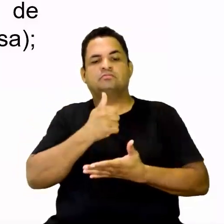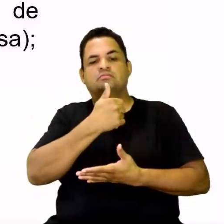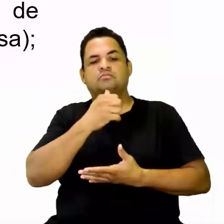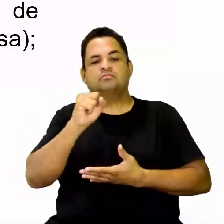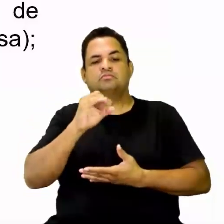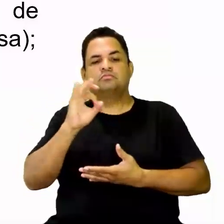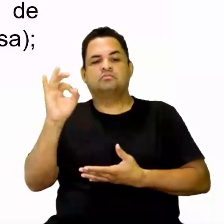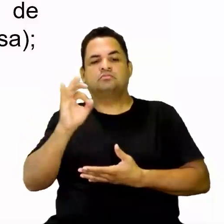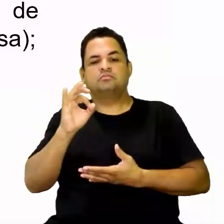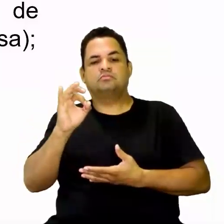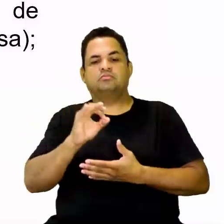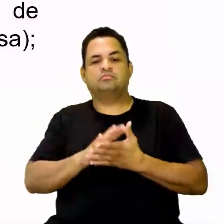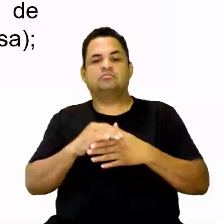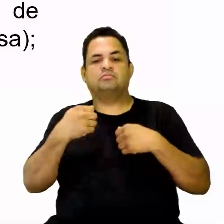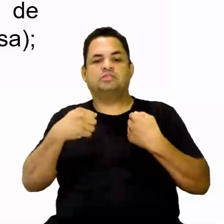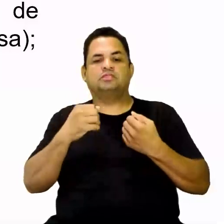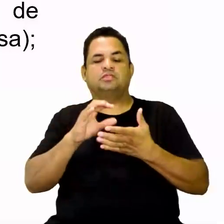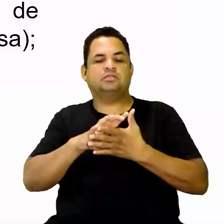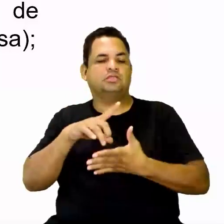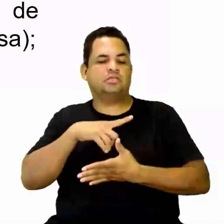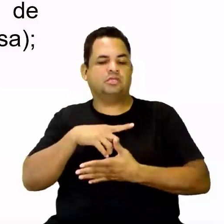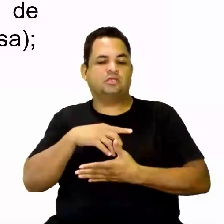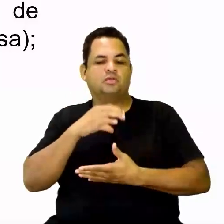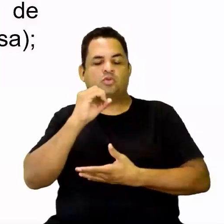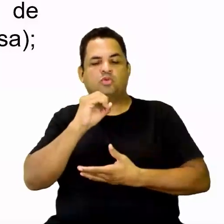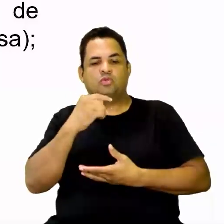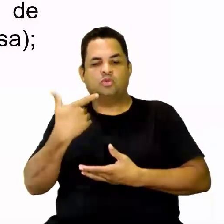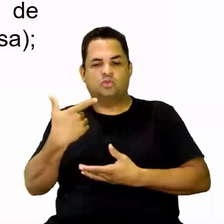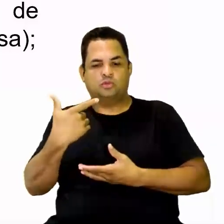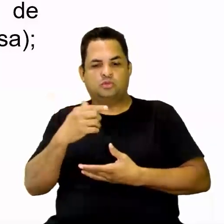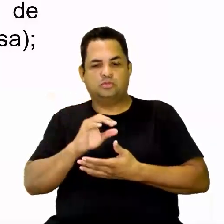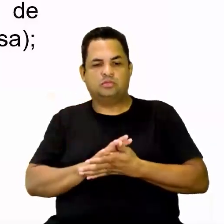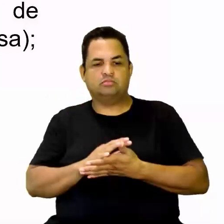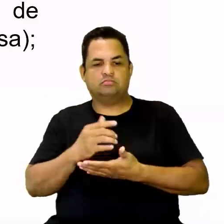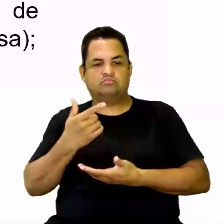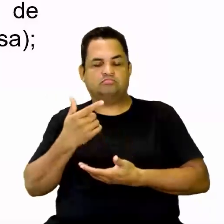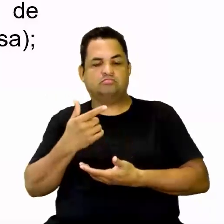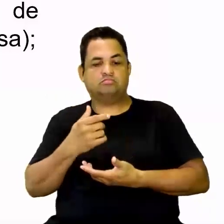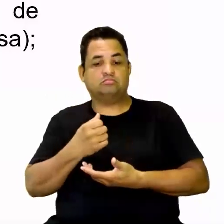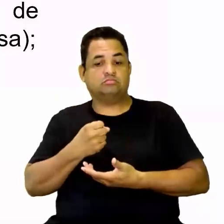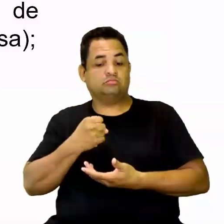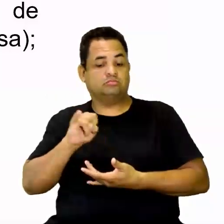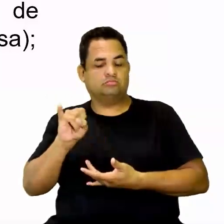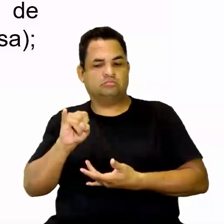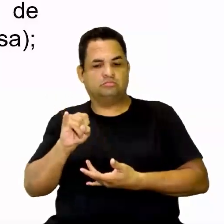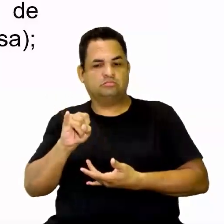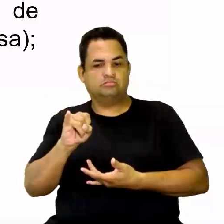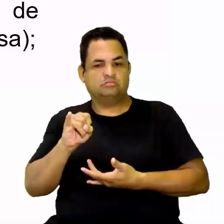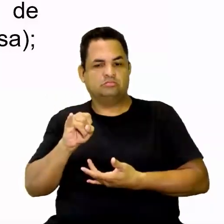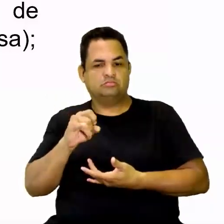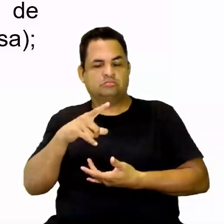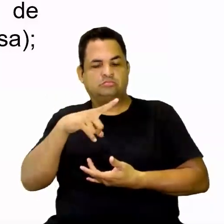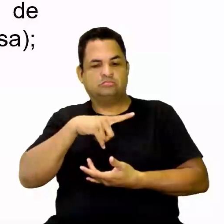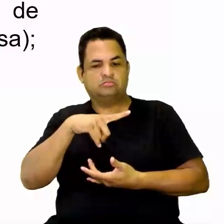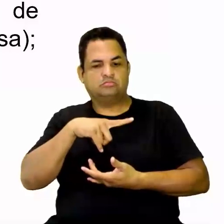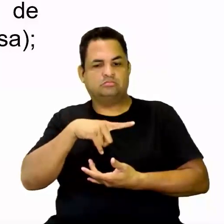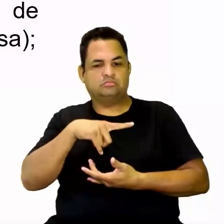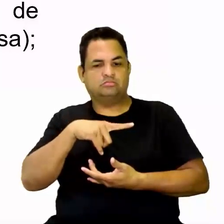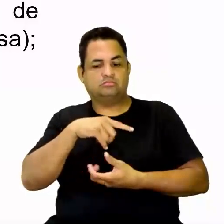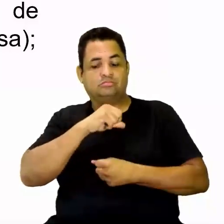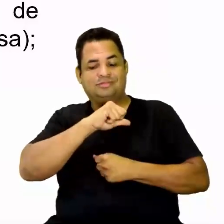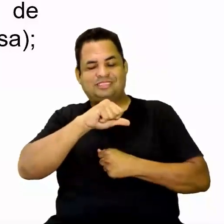18% tem que ser oxigênio. E se não for, se você tiver essa composição